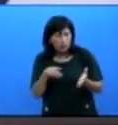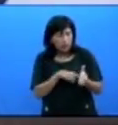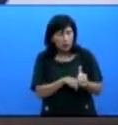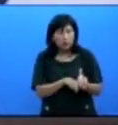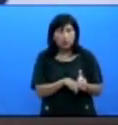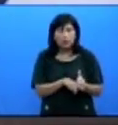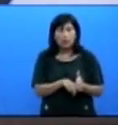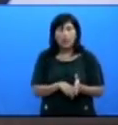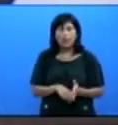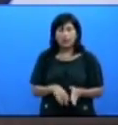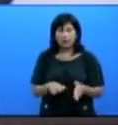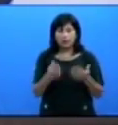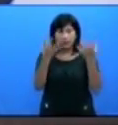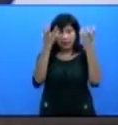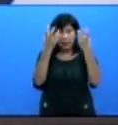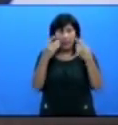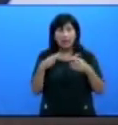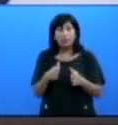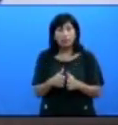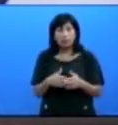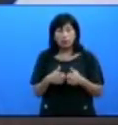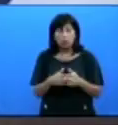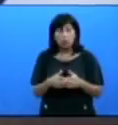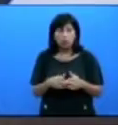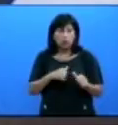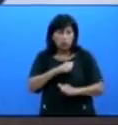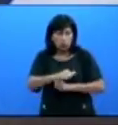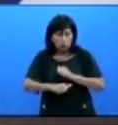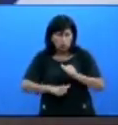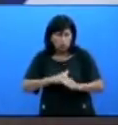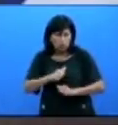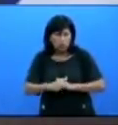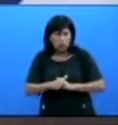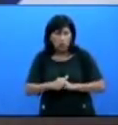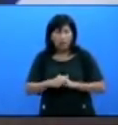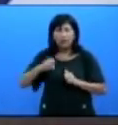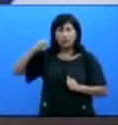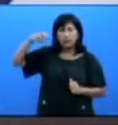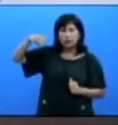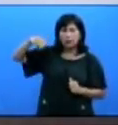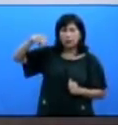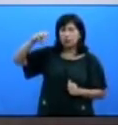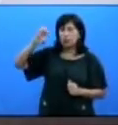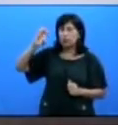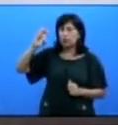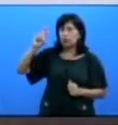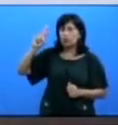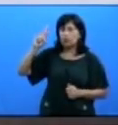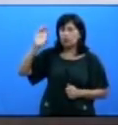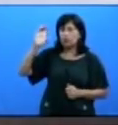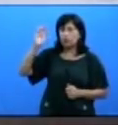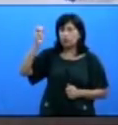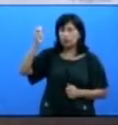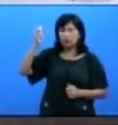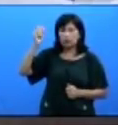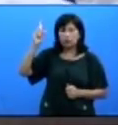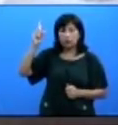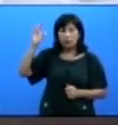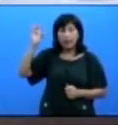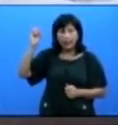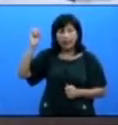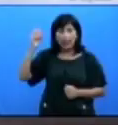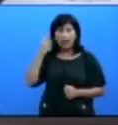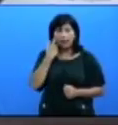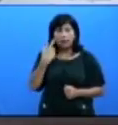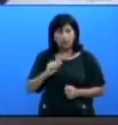pedido para a reforma ou revitalização do mercado municipal, do nosso mercadão municipal. Também